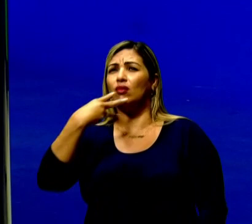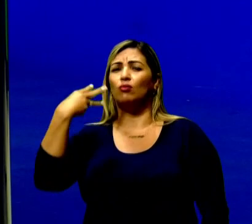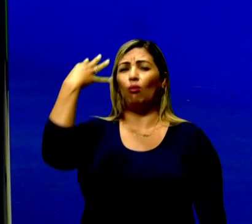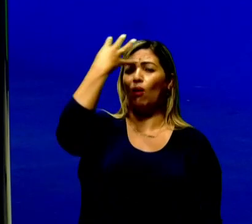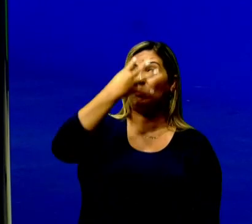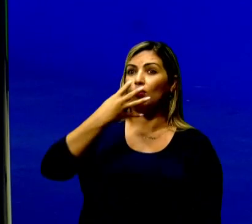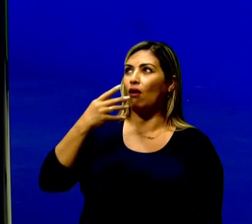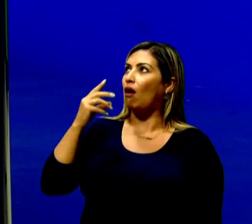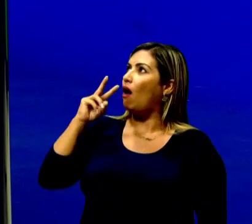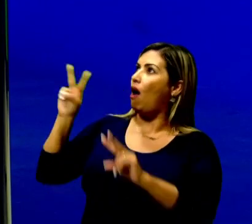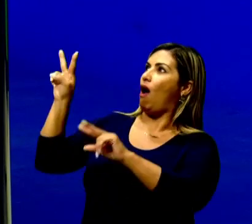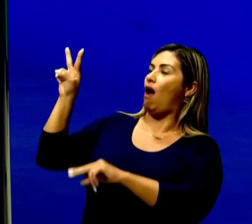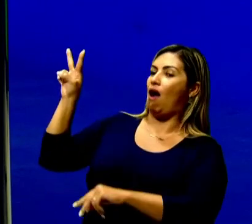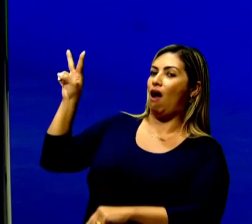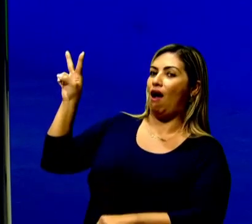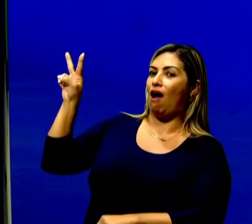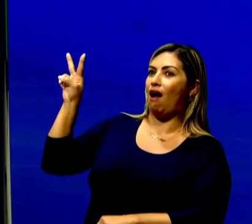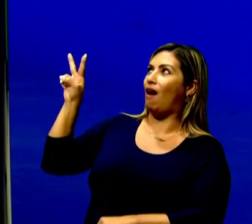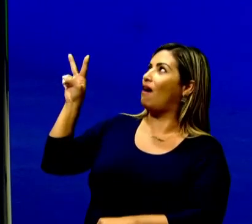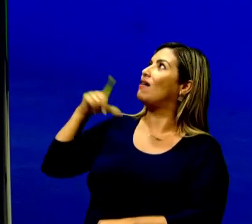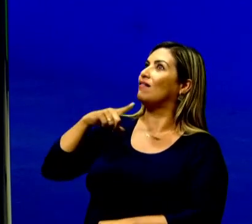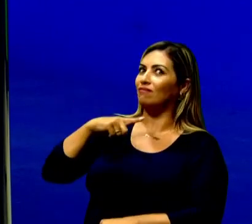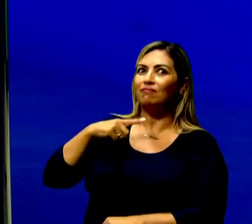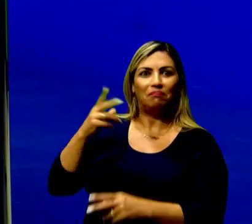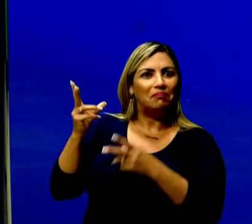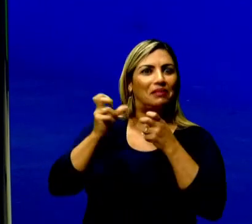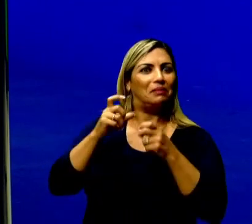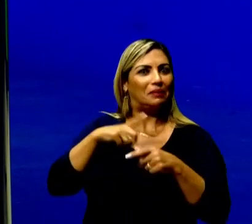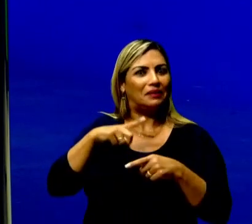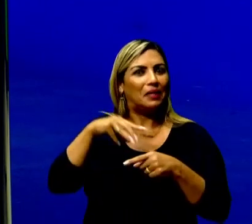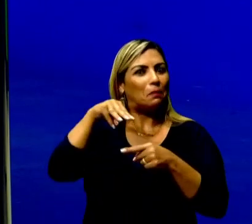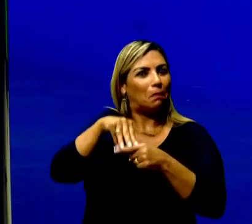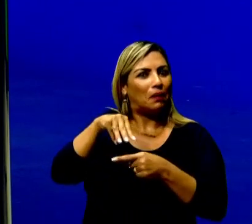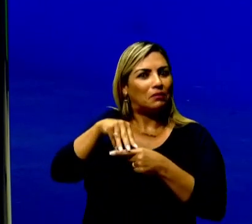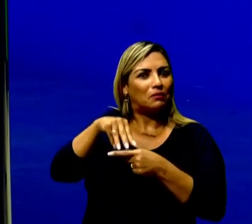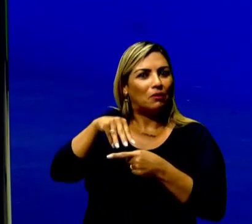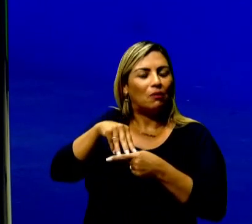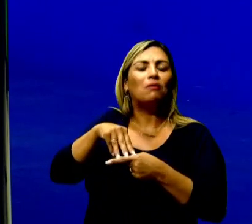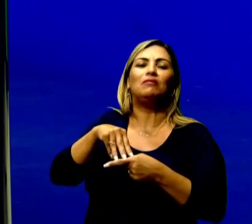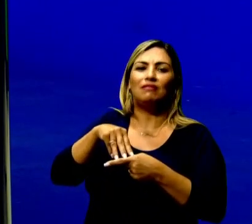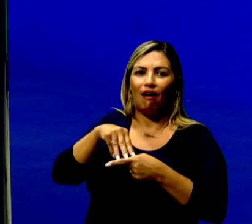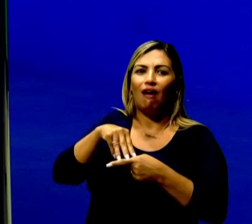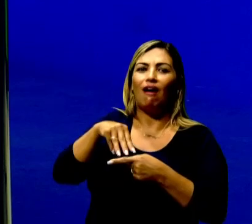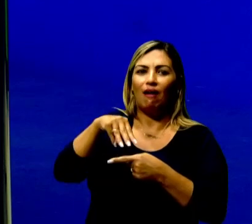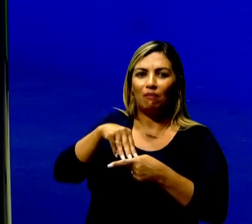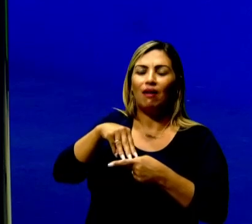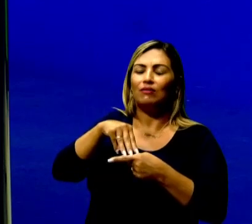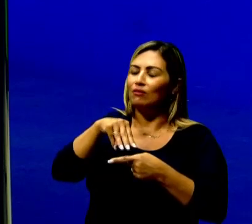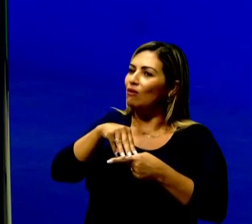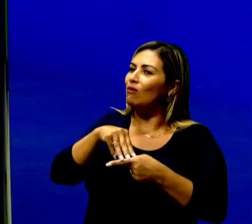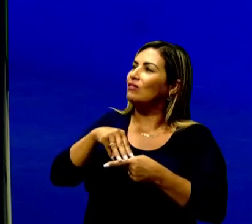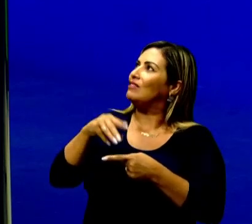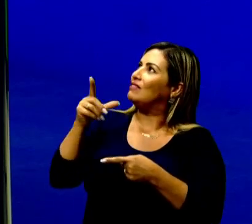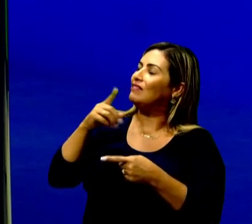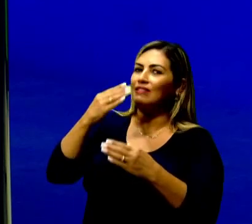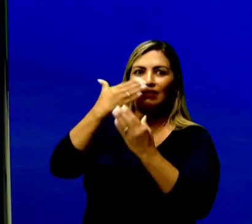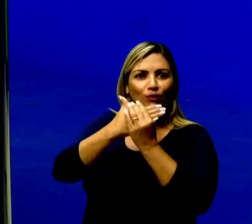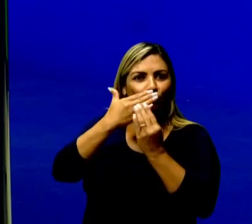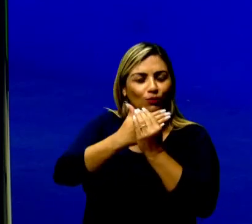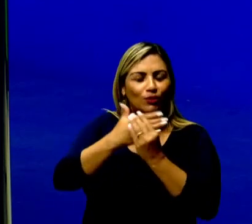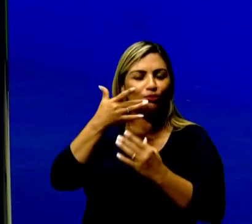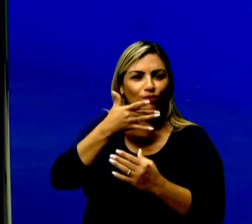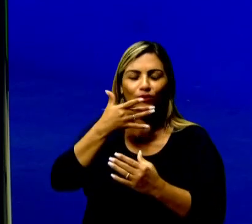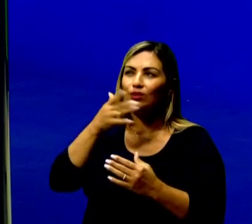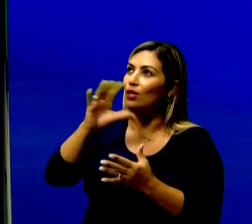alto dó desse né você vai perceber que ali por perto tem um mcdonald's né pelo pelo pequeno